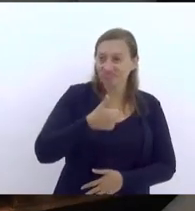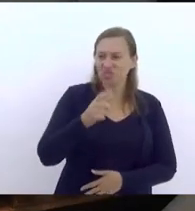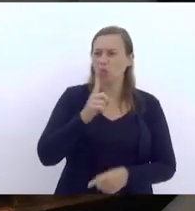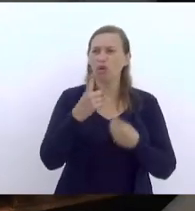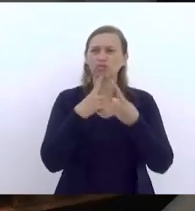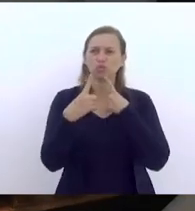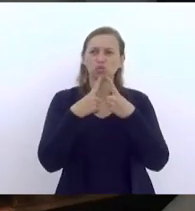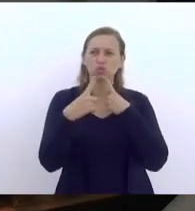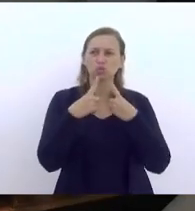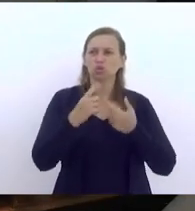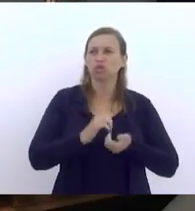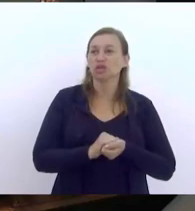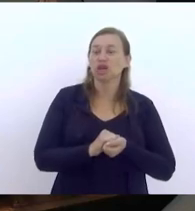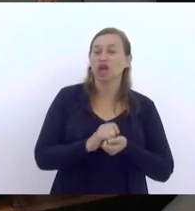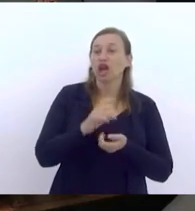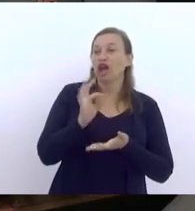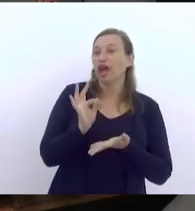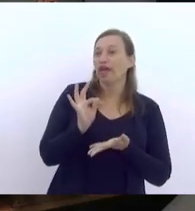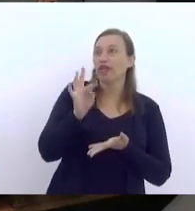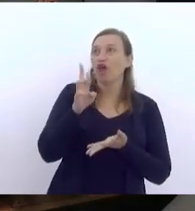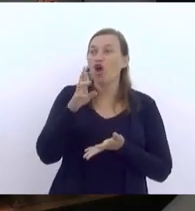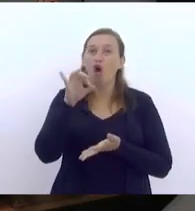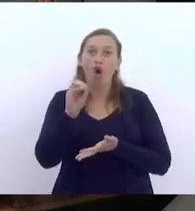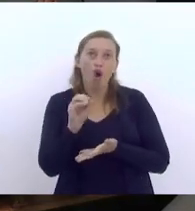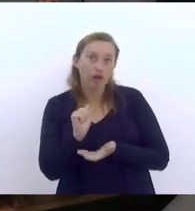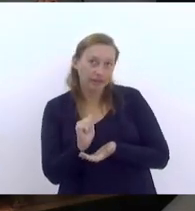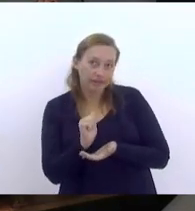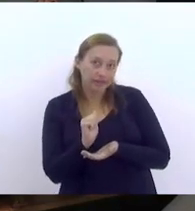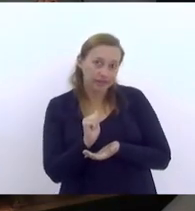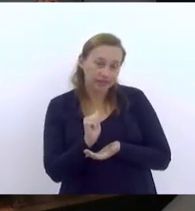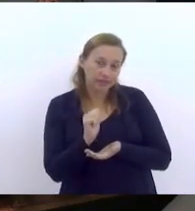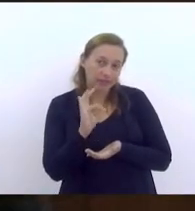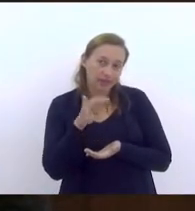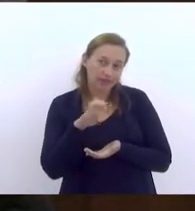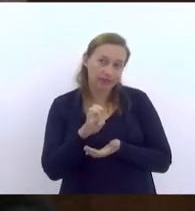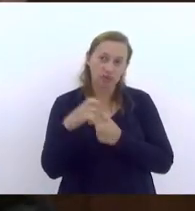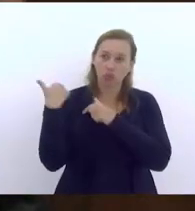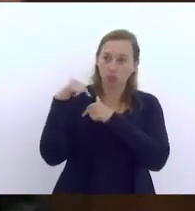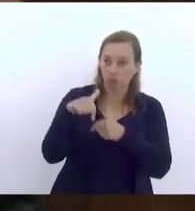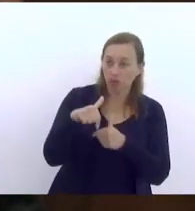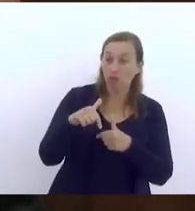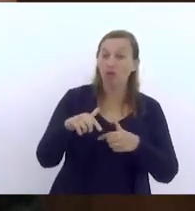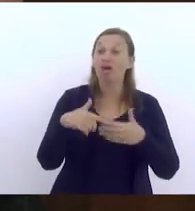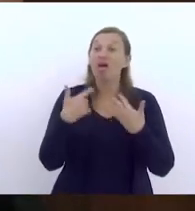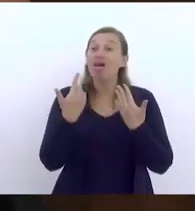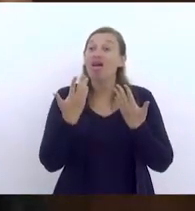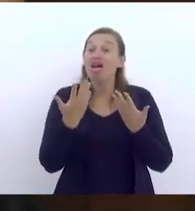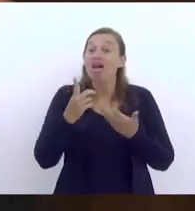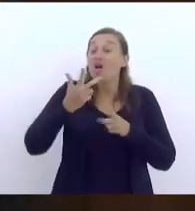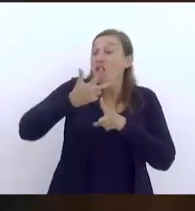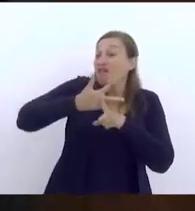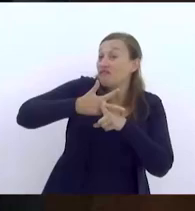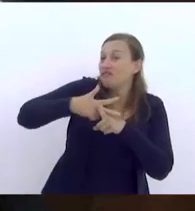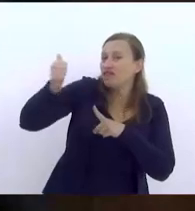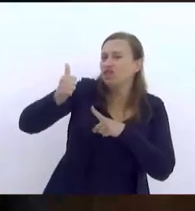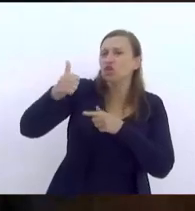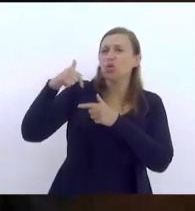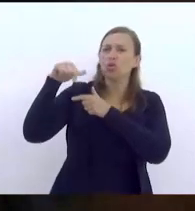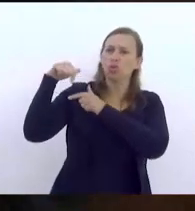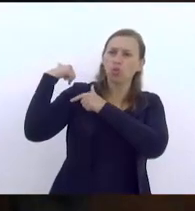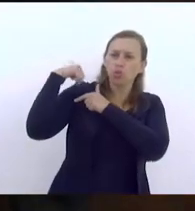discurso teoricamente ou aparentemente conservador. É uma vitória